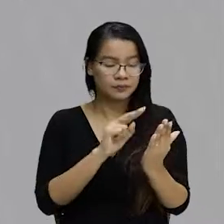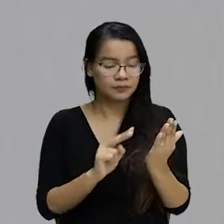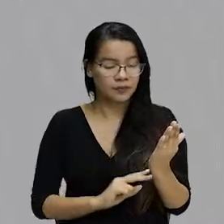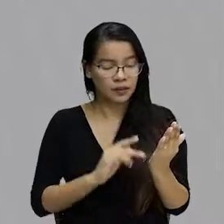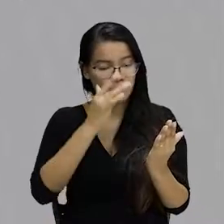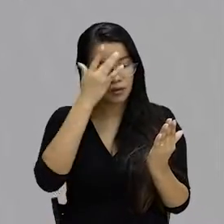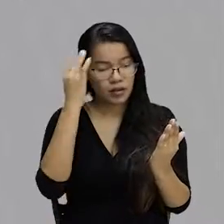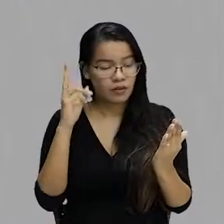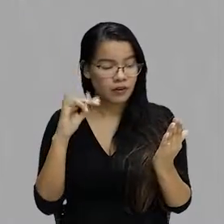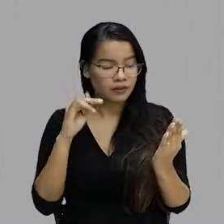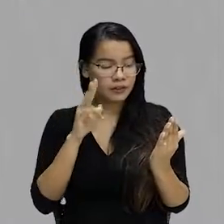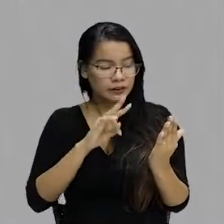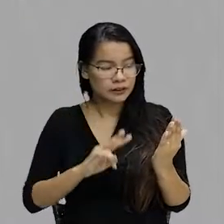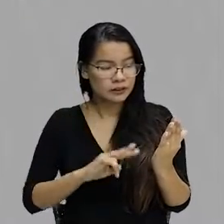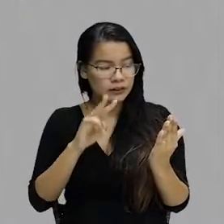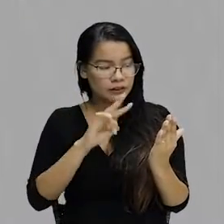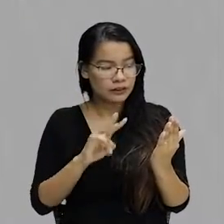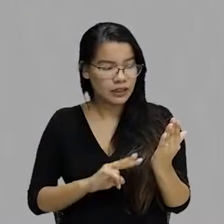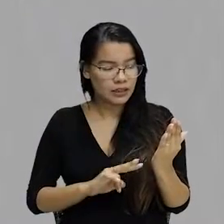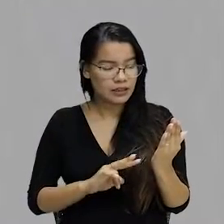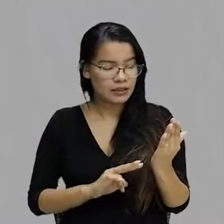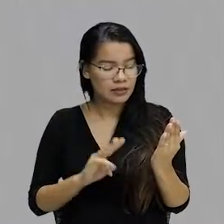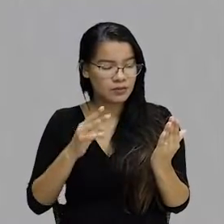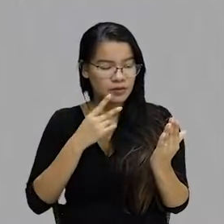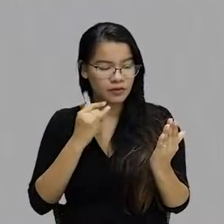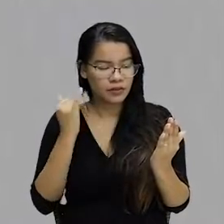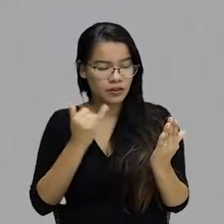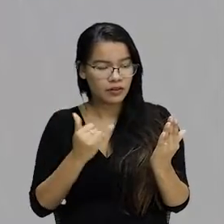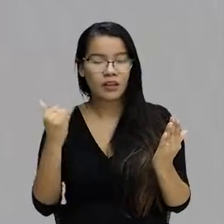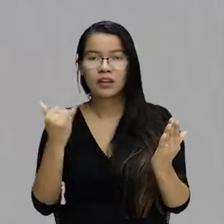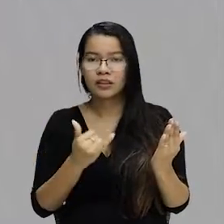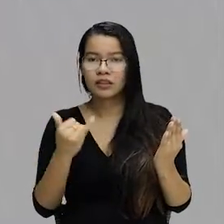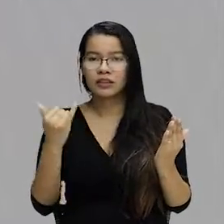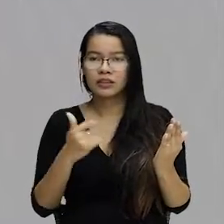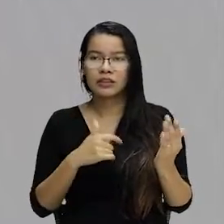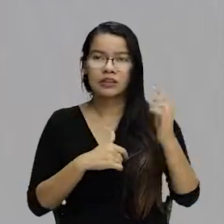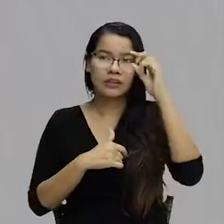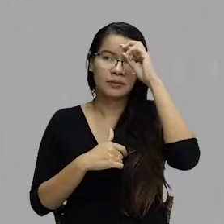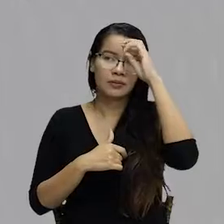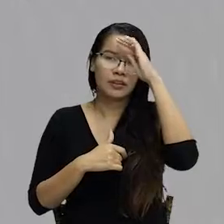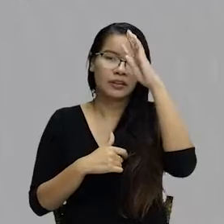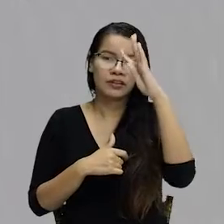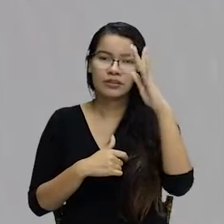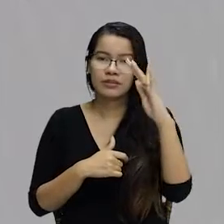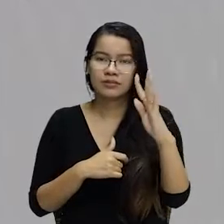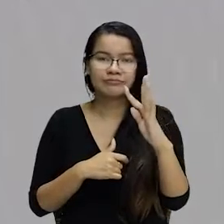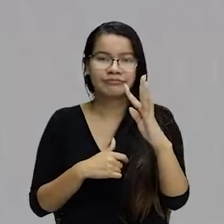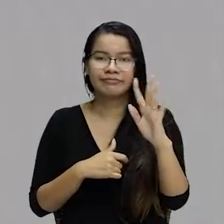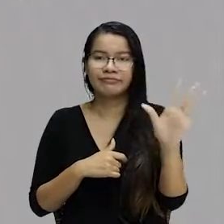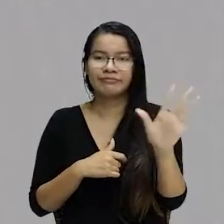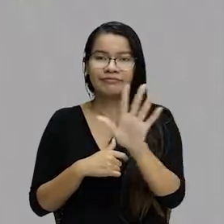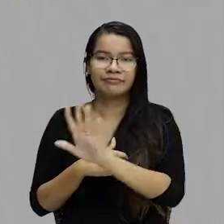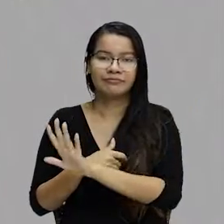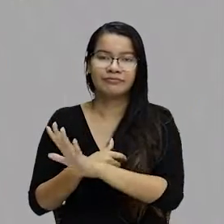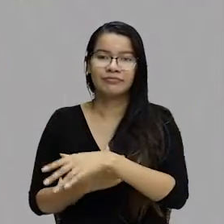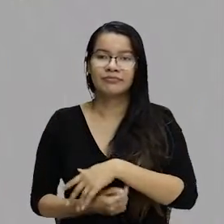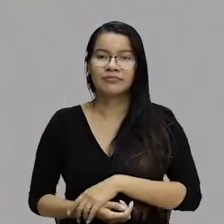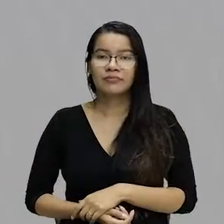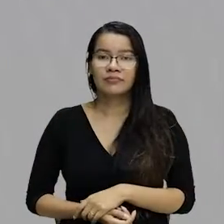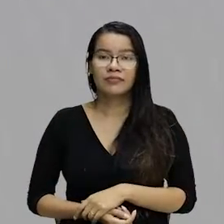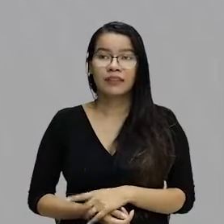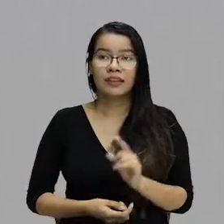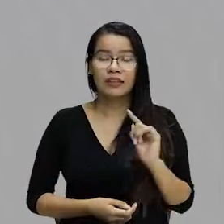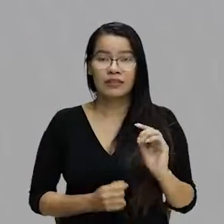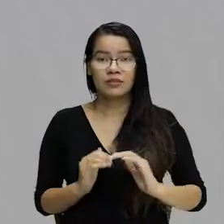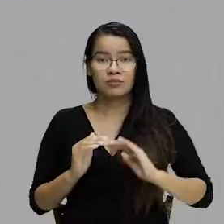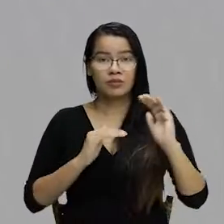falando, até que chega a ser constrangedor. A pessoa vai falando, vai passando a imagem na frente mentalmente. Eu sei que alguns de vocês passam por isso. Esse é